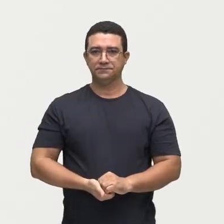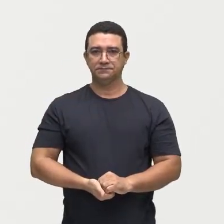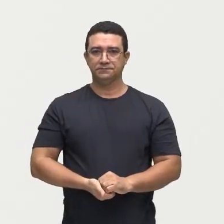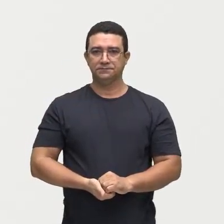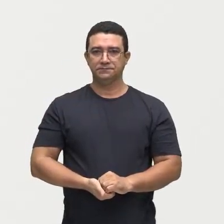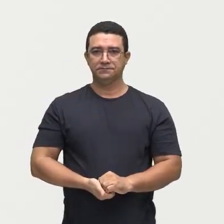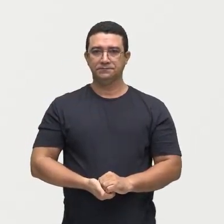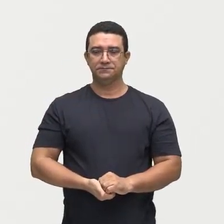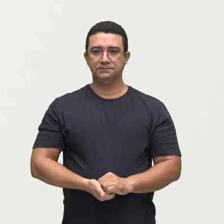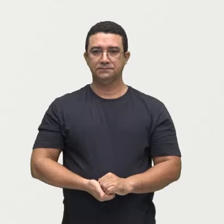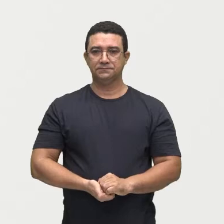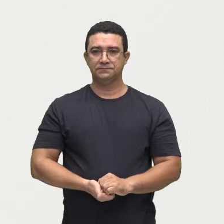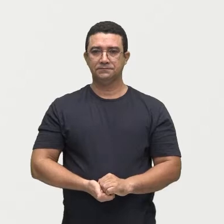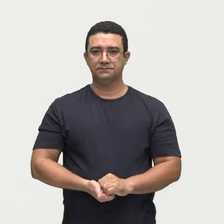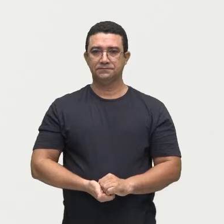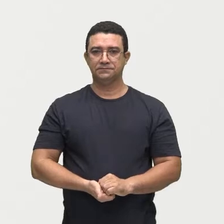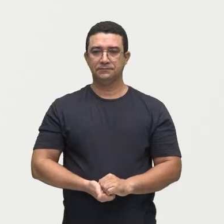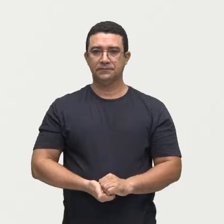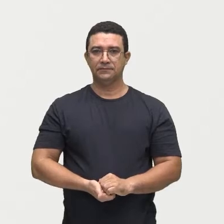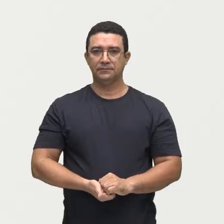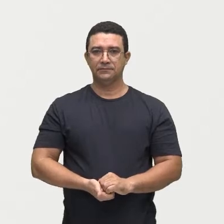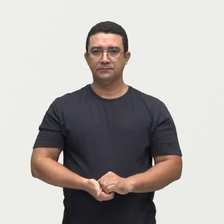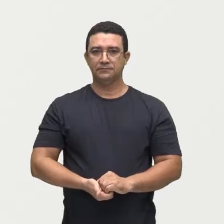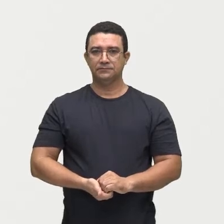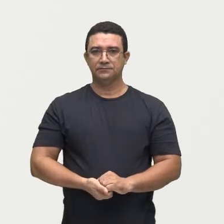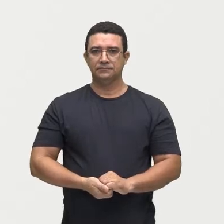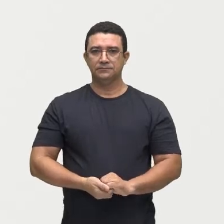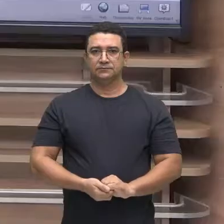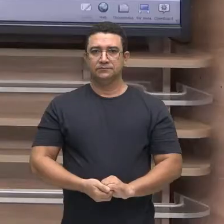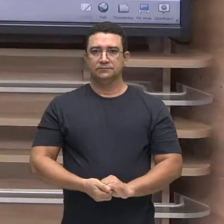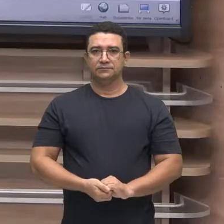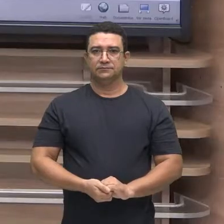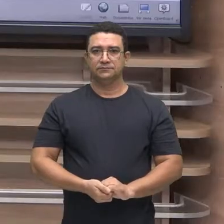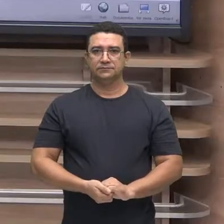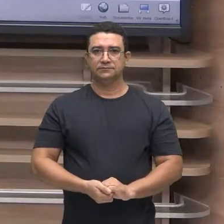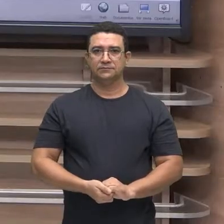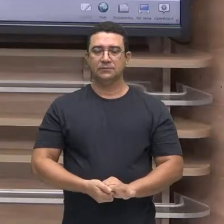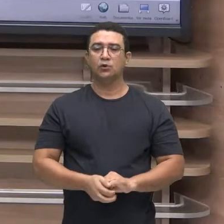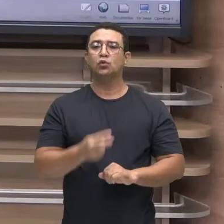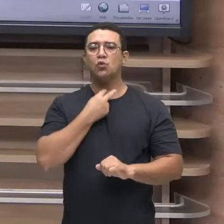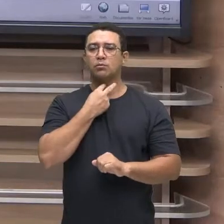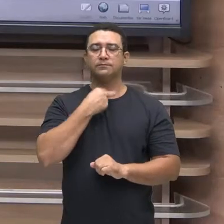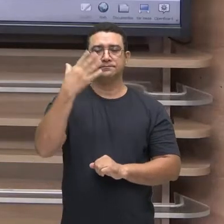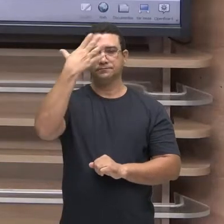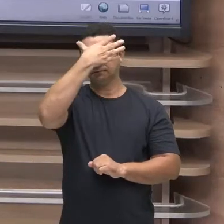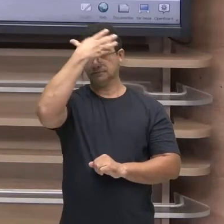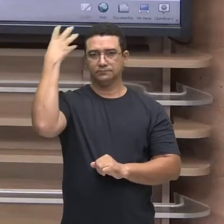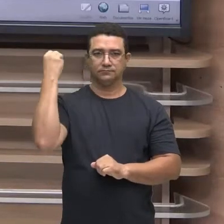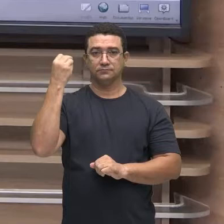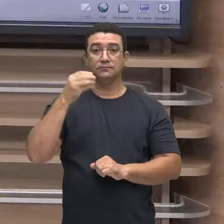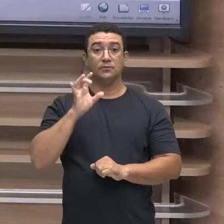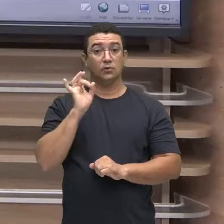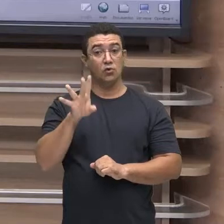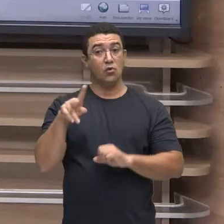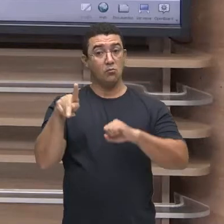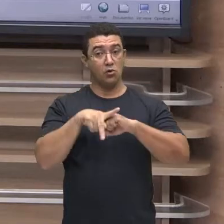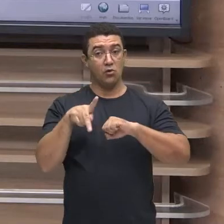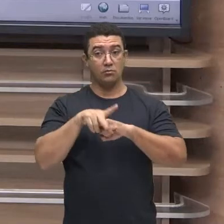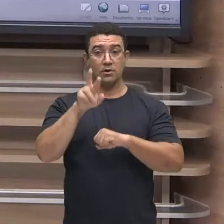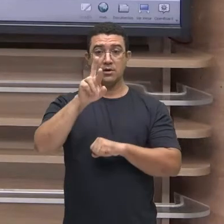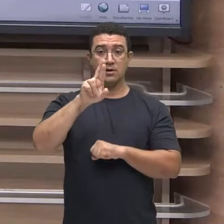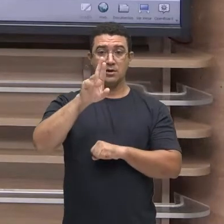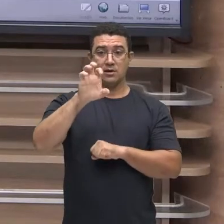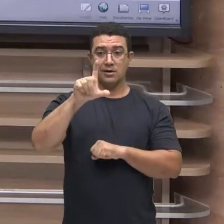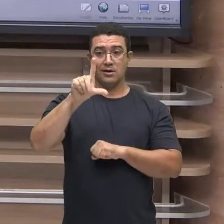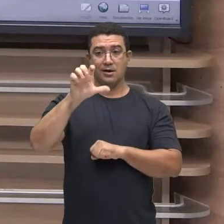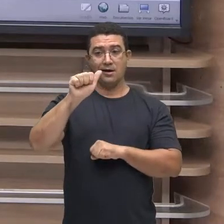Então, substitui um termo anterior. Não esquecendo que isso é pronome relativo